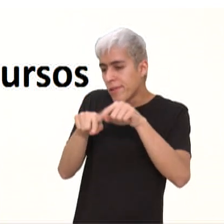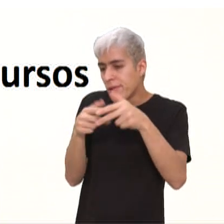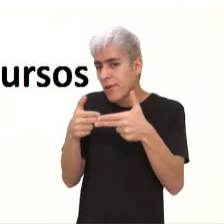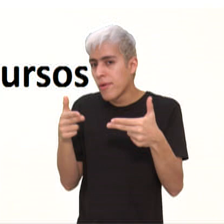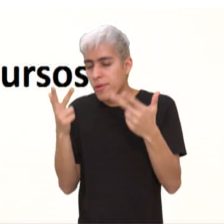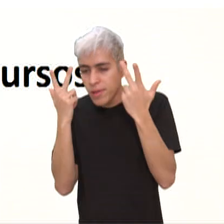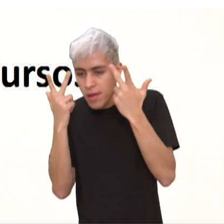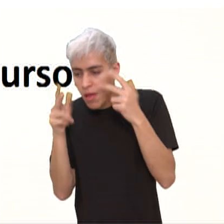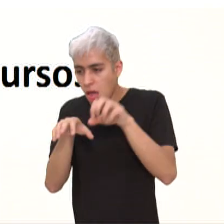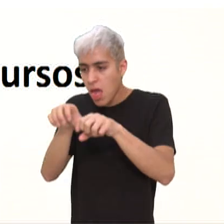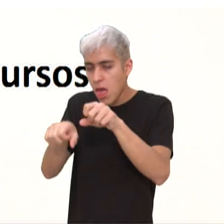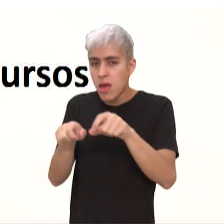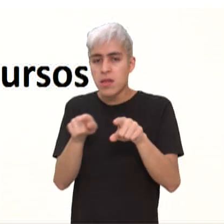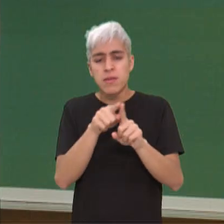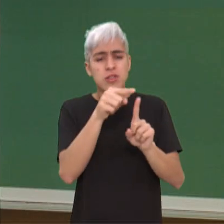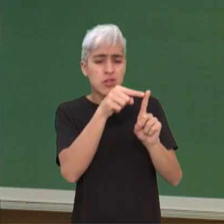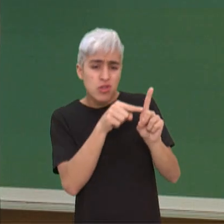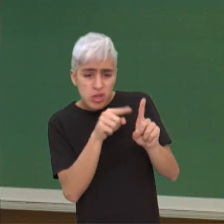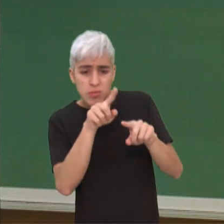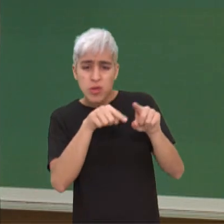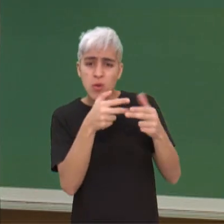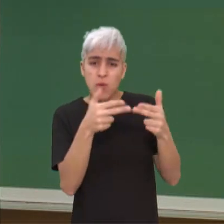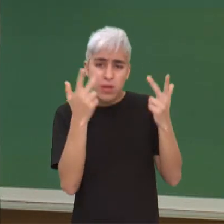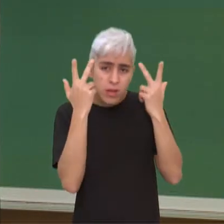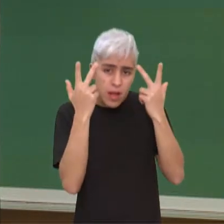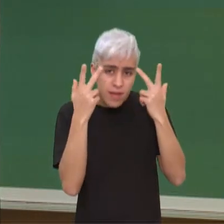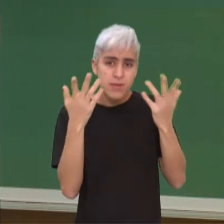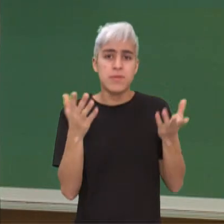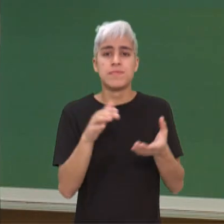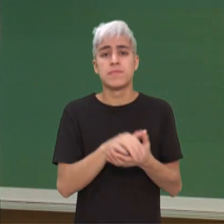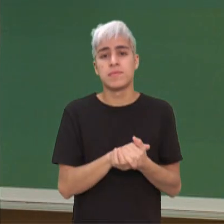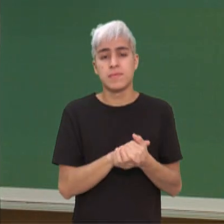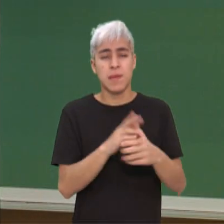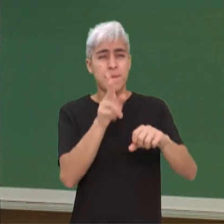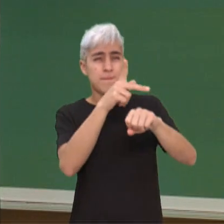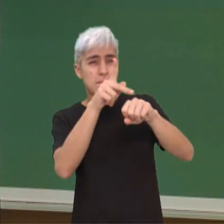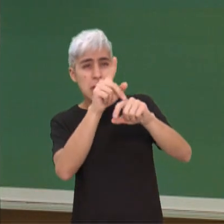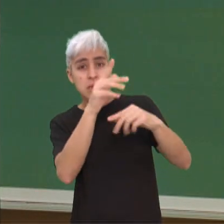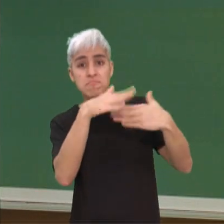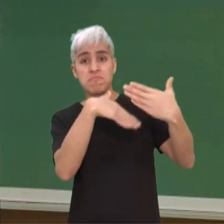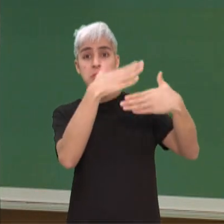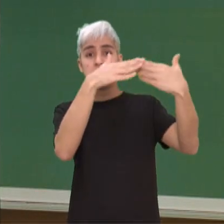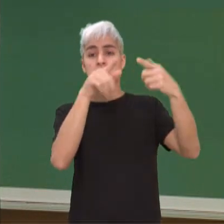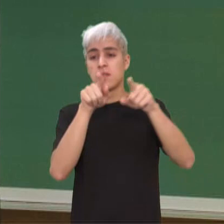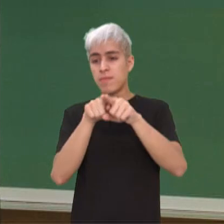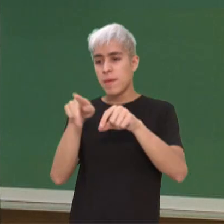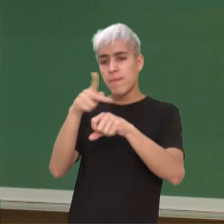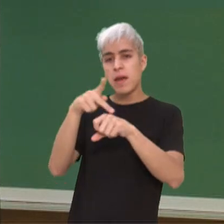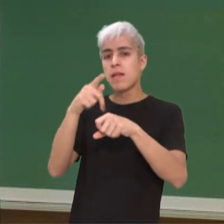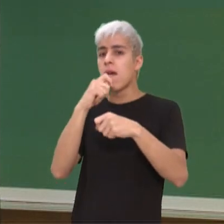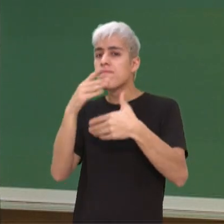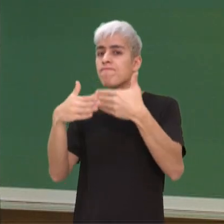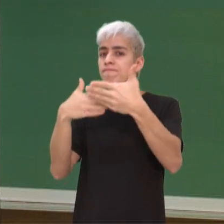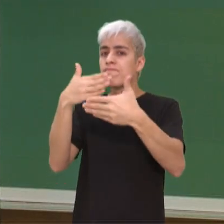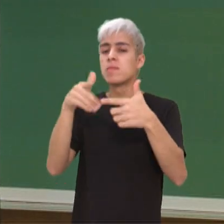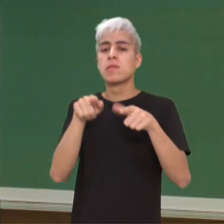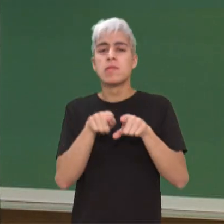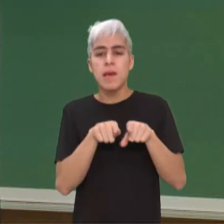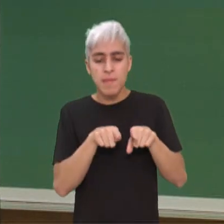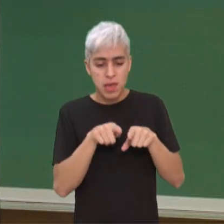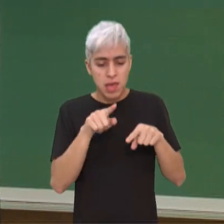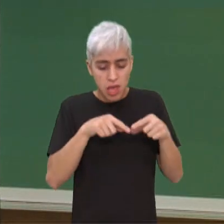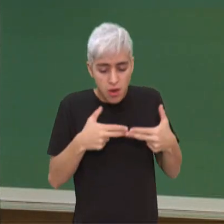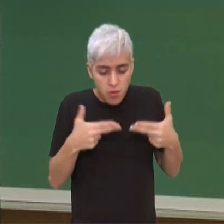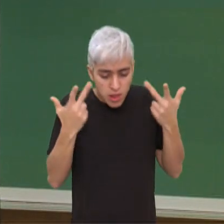naturais, tipos de recursos naturais, países desenvolvidos e subdesenvolvidos e os